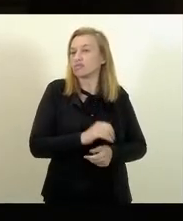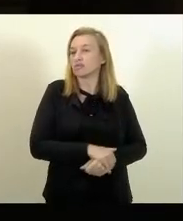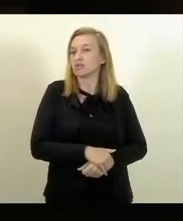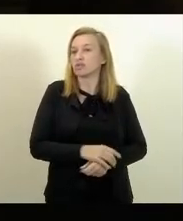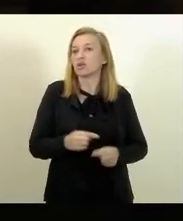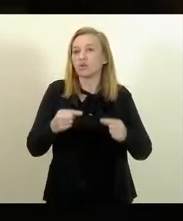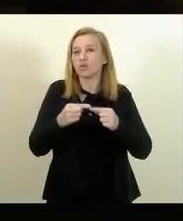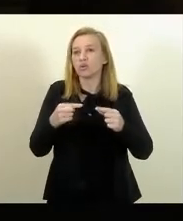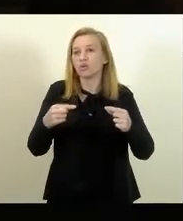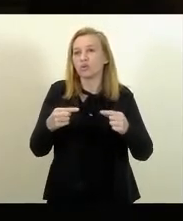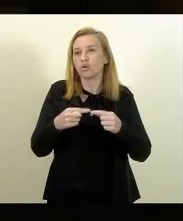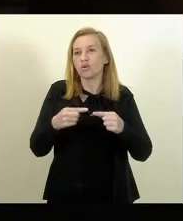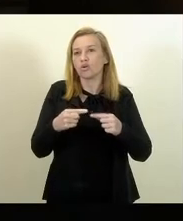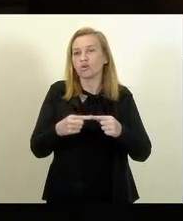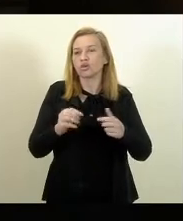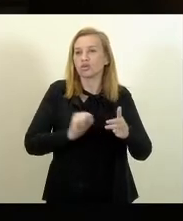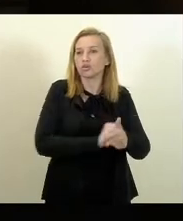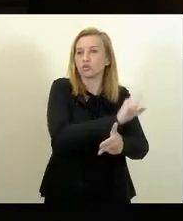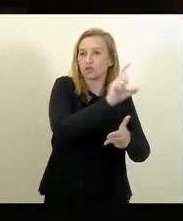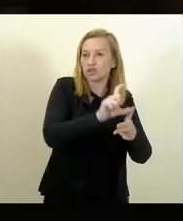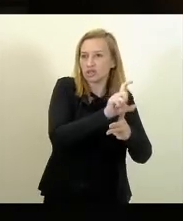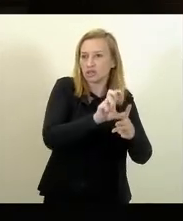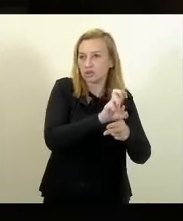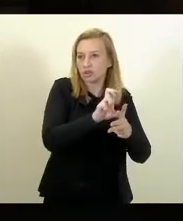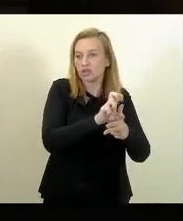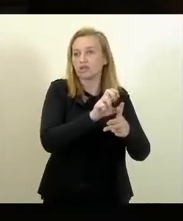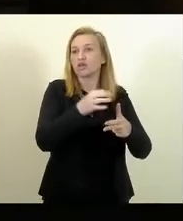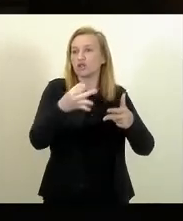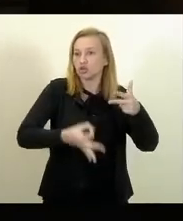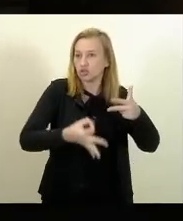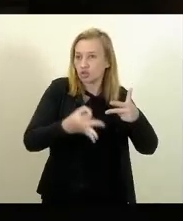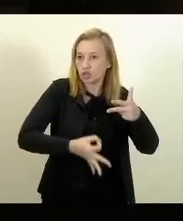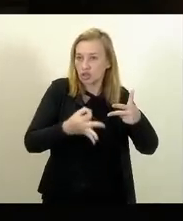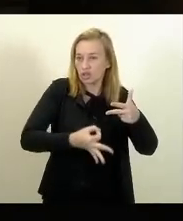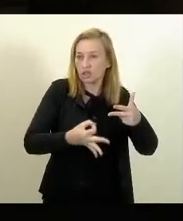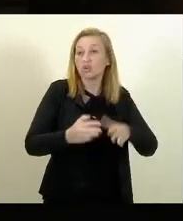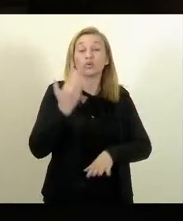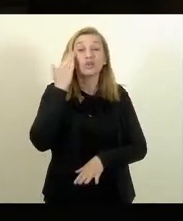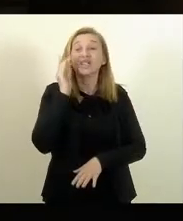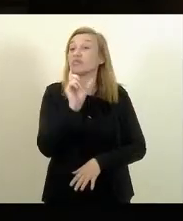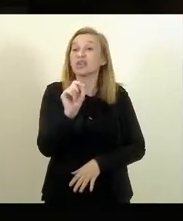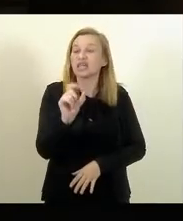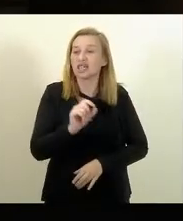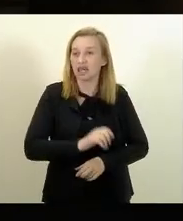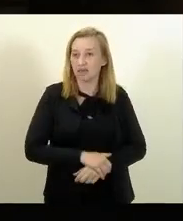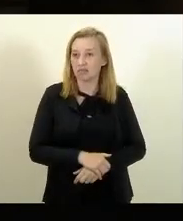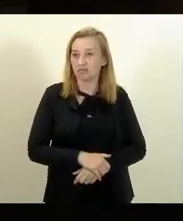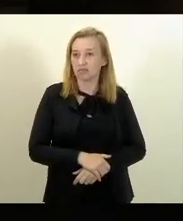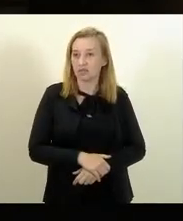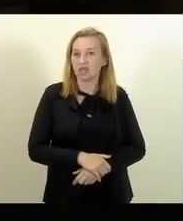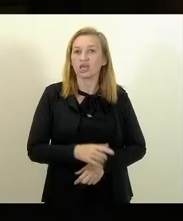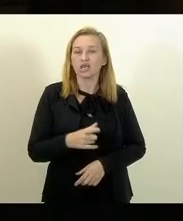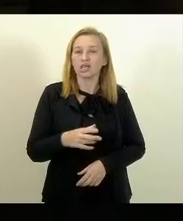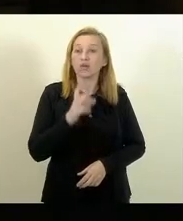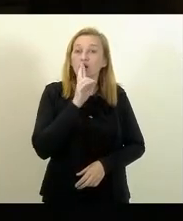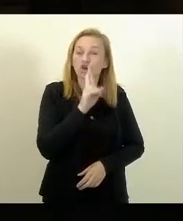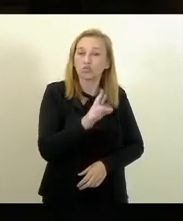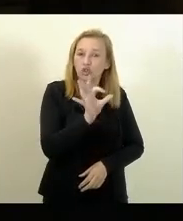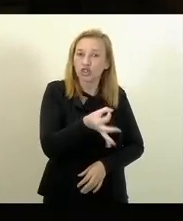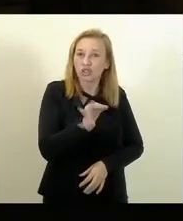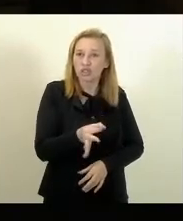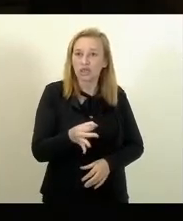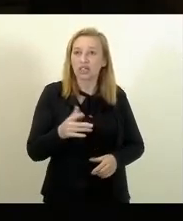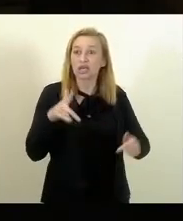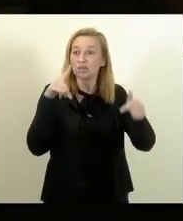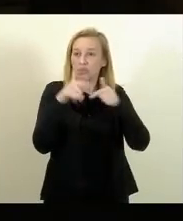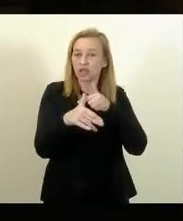o executivo, entre o judiciário, no entendimento de obter uma celeridade, até